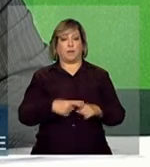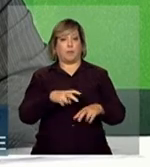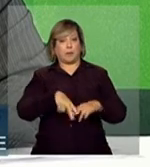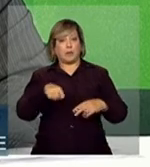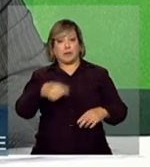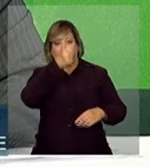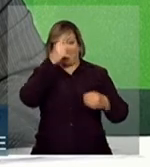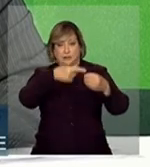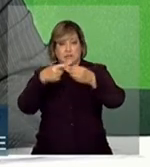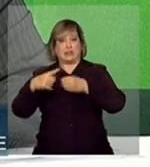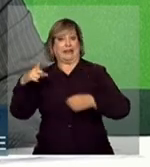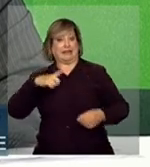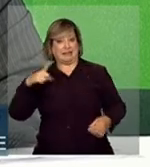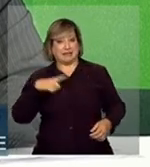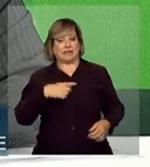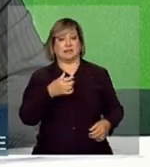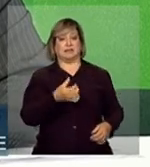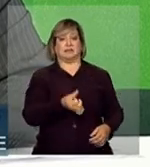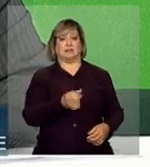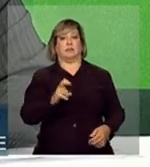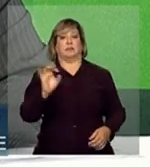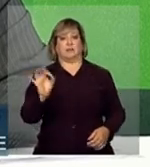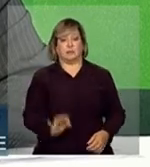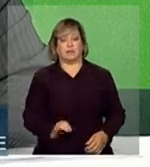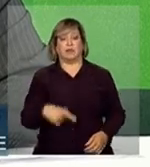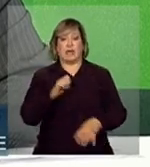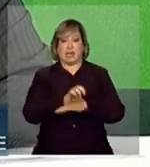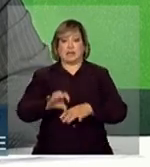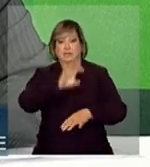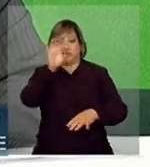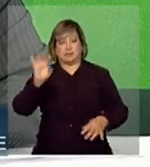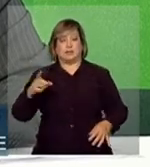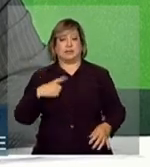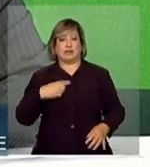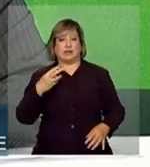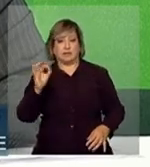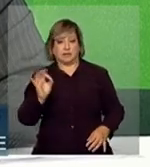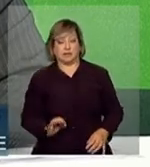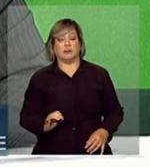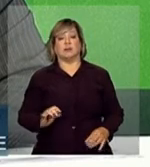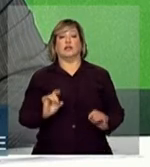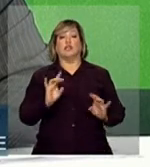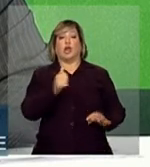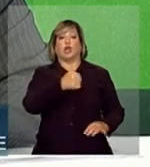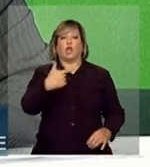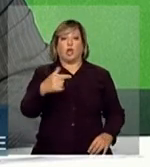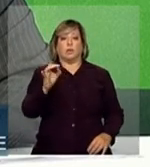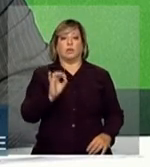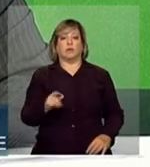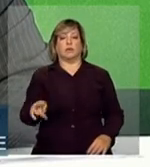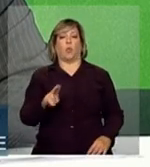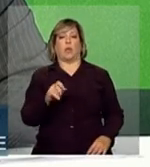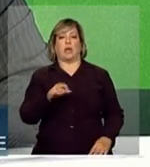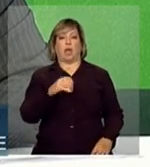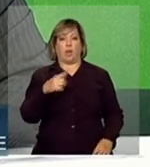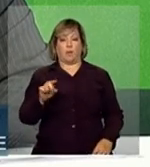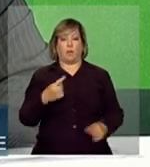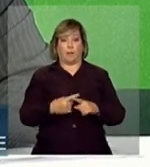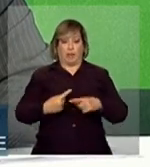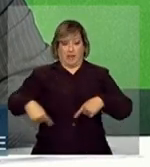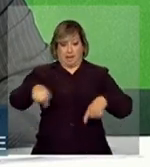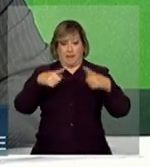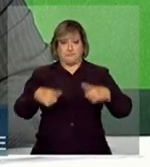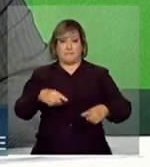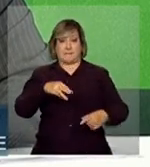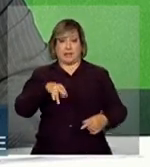tem 65%, os estados 23% e somente 12% para a União. Porque as minas estão onde elas